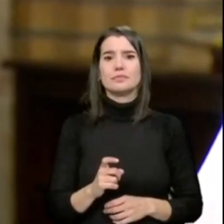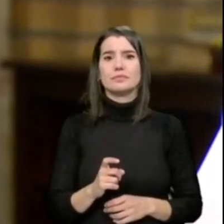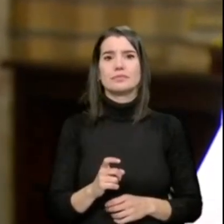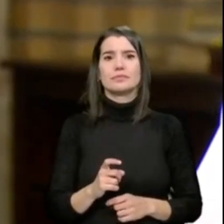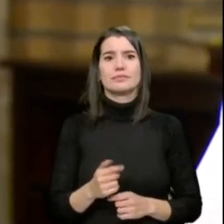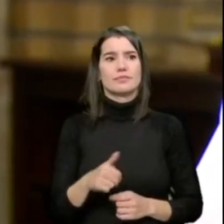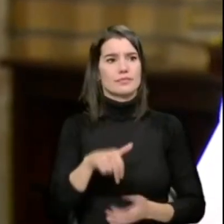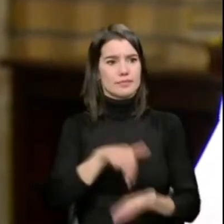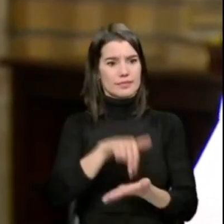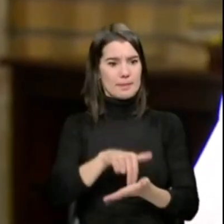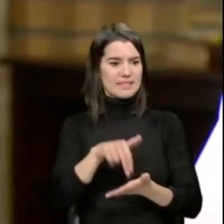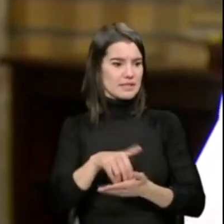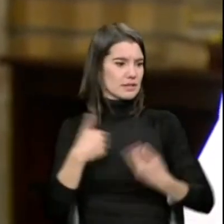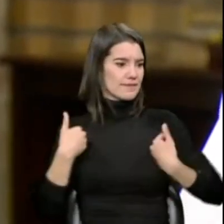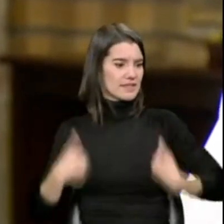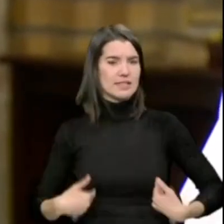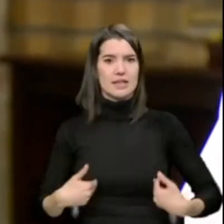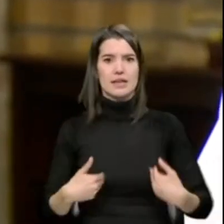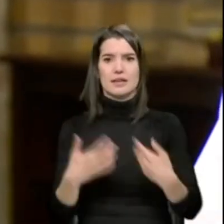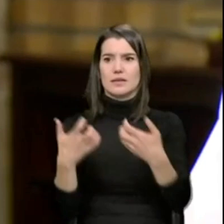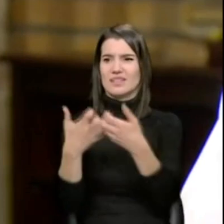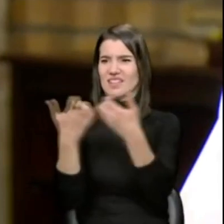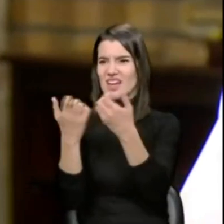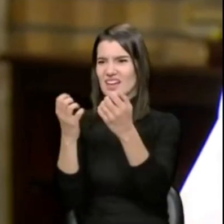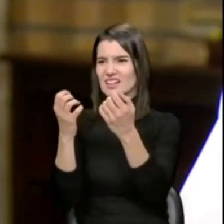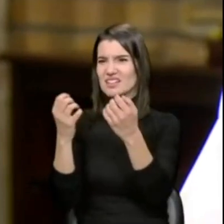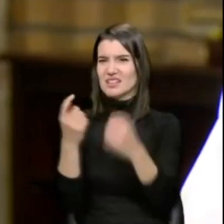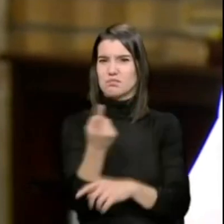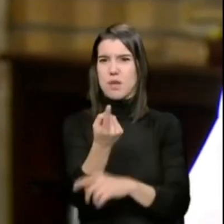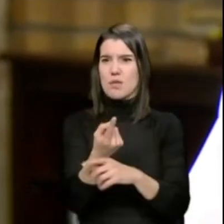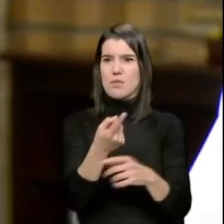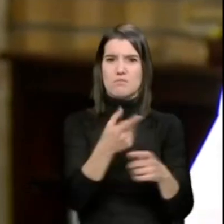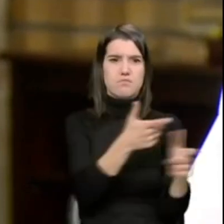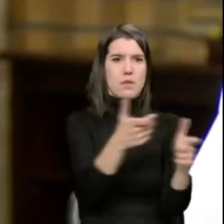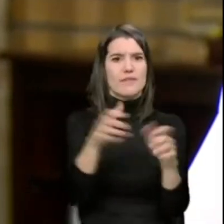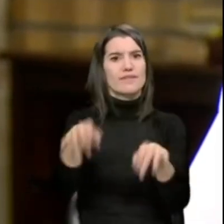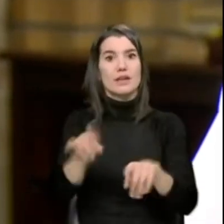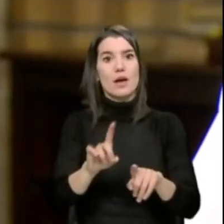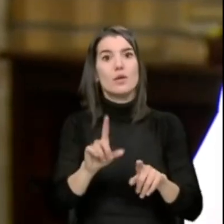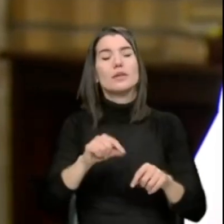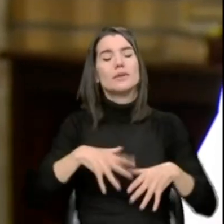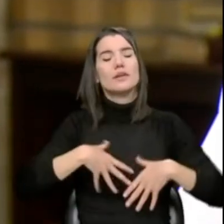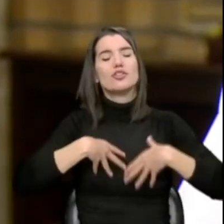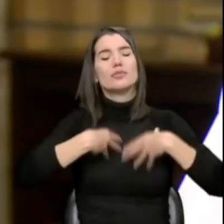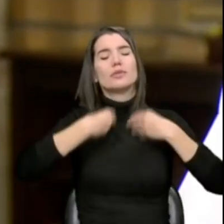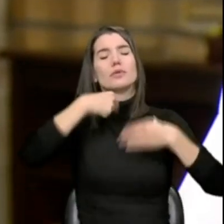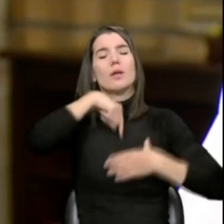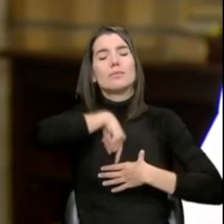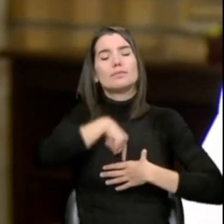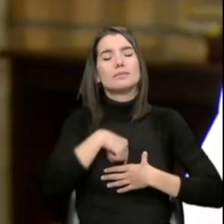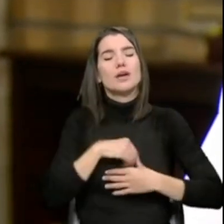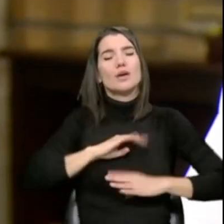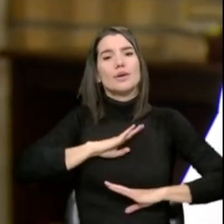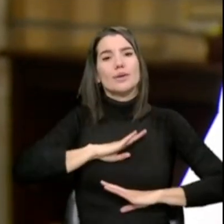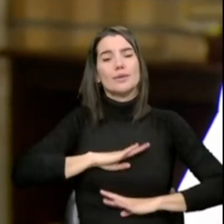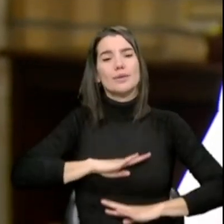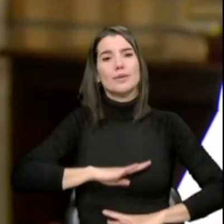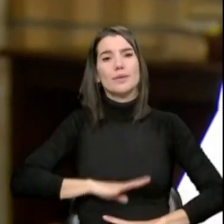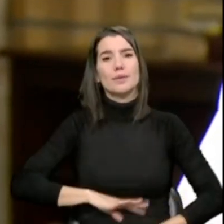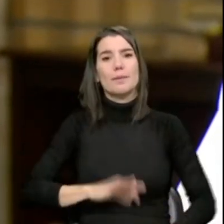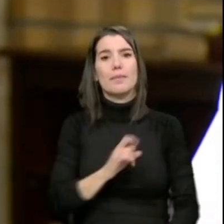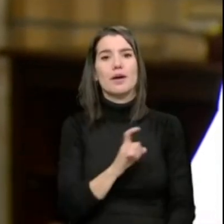física, por assim dizer, de acabar com conflitos bélicos, mas também uma paz espiritual e uma paz interior que nos